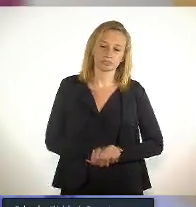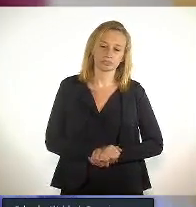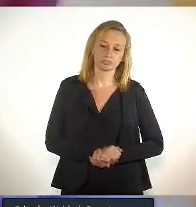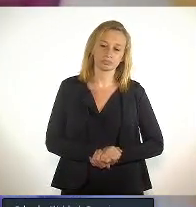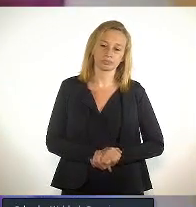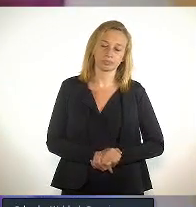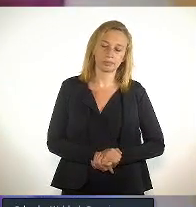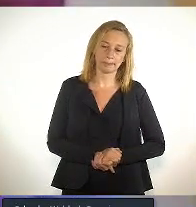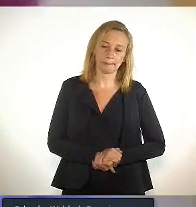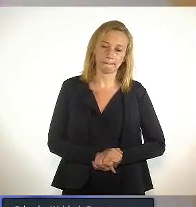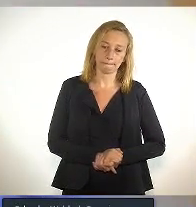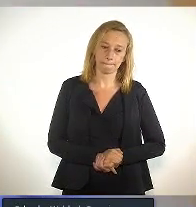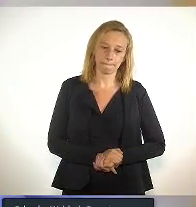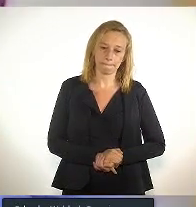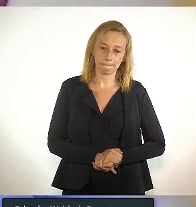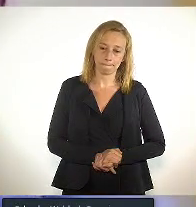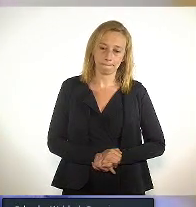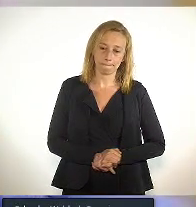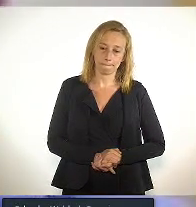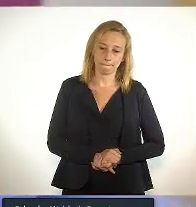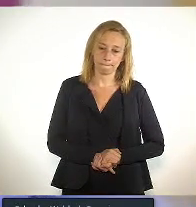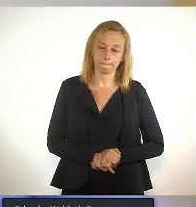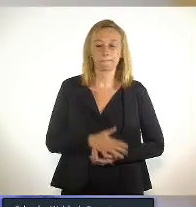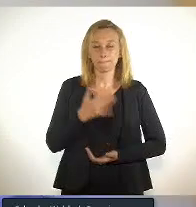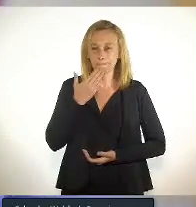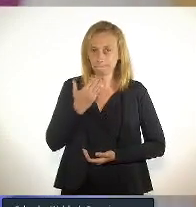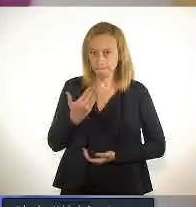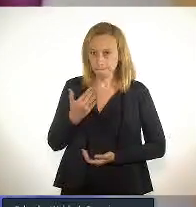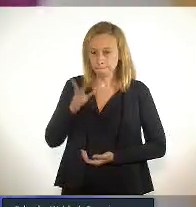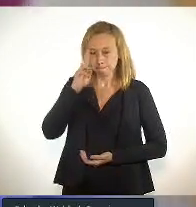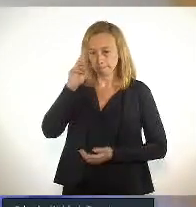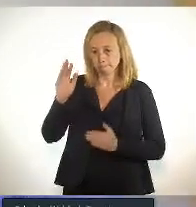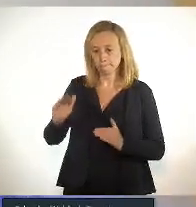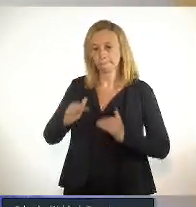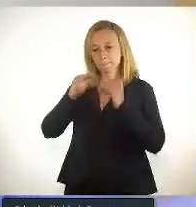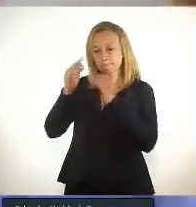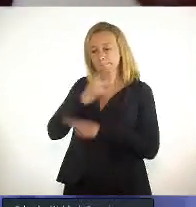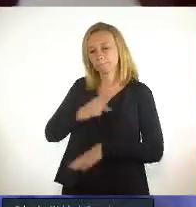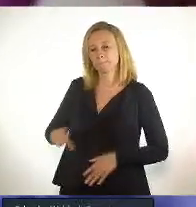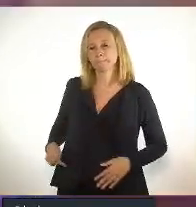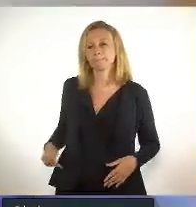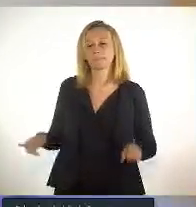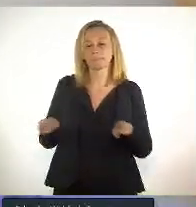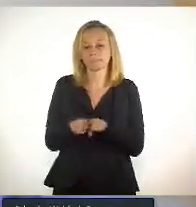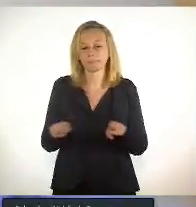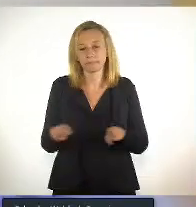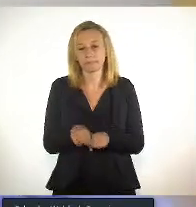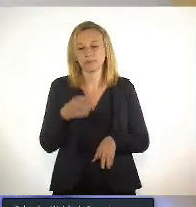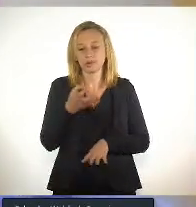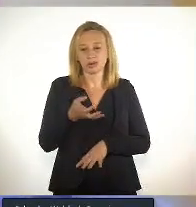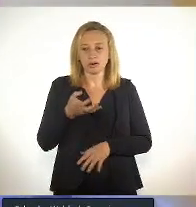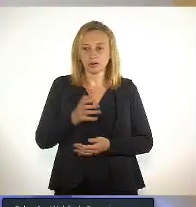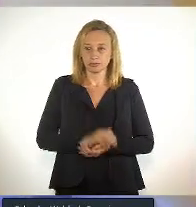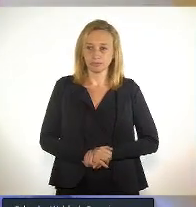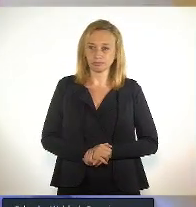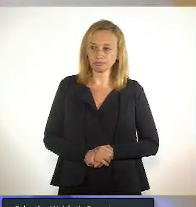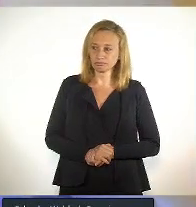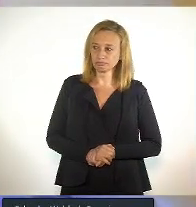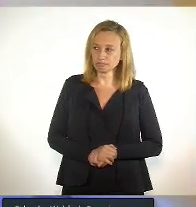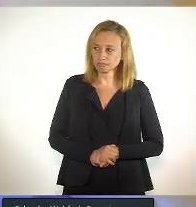Isso dito, presidente, feita essa solicitação, eu quero também fazer